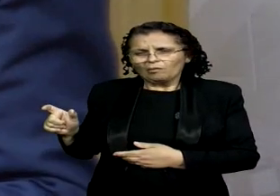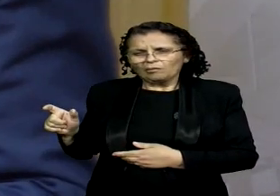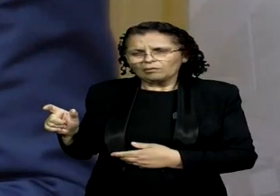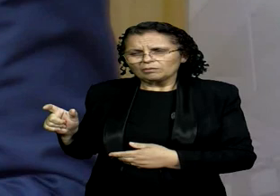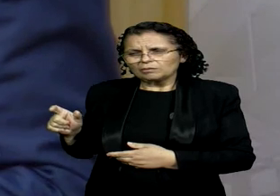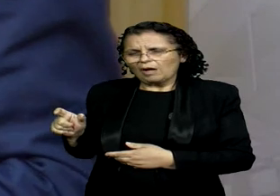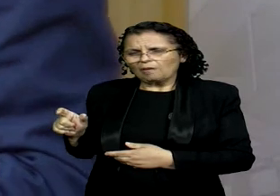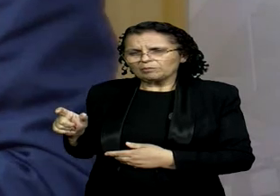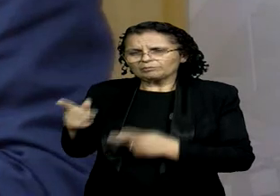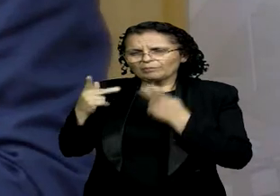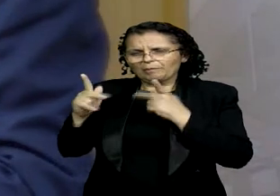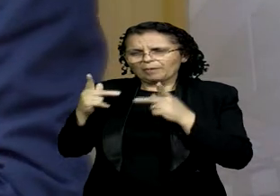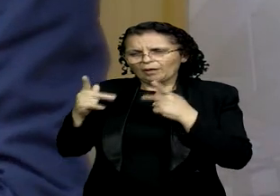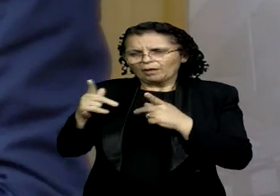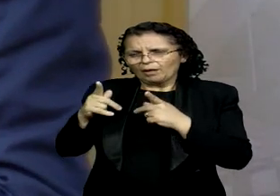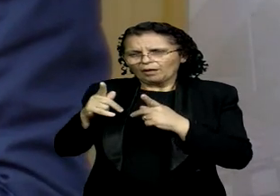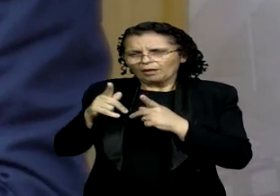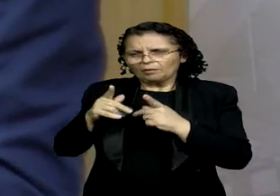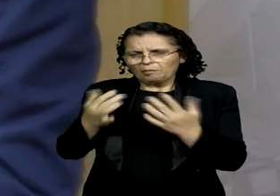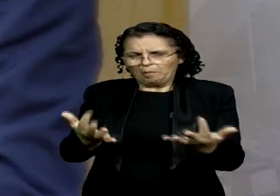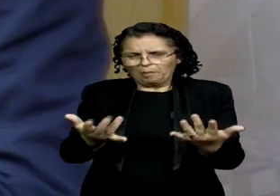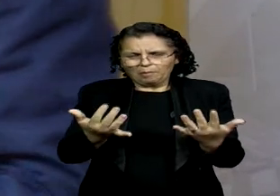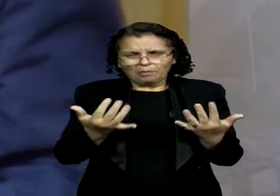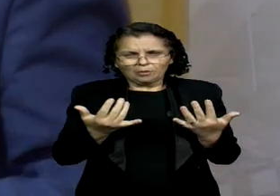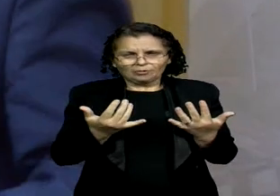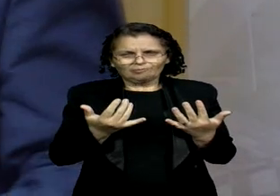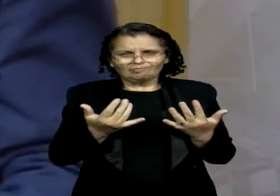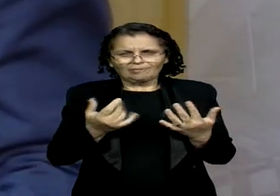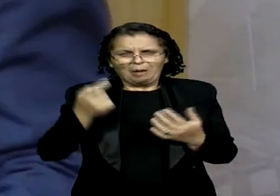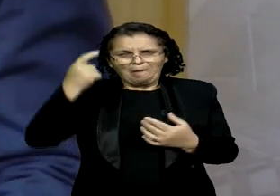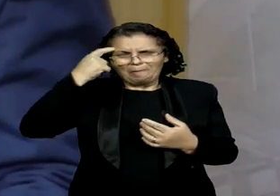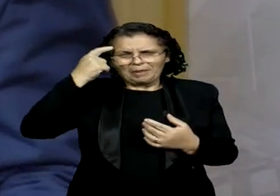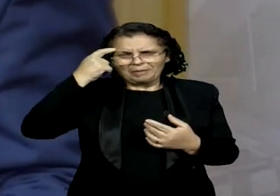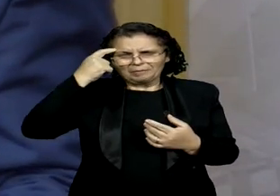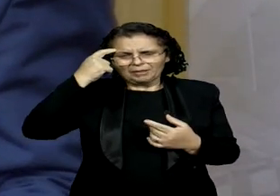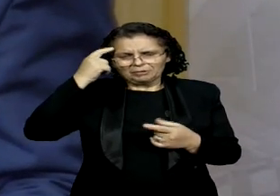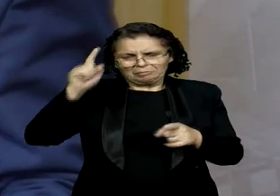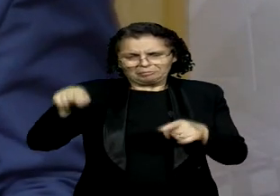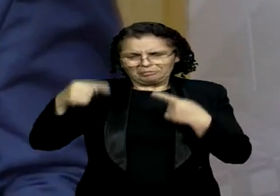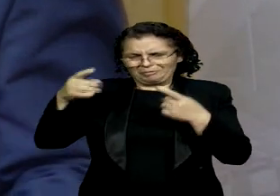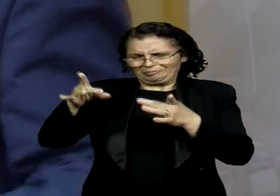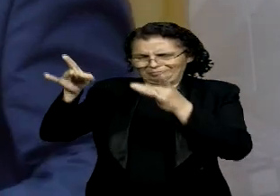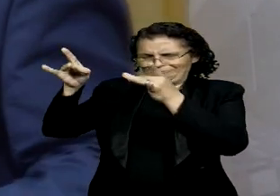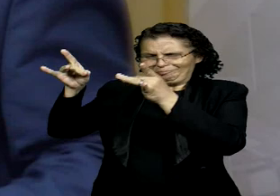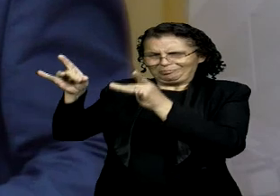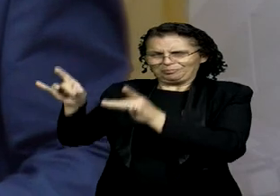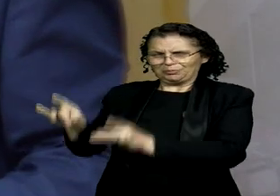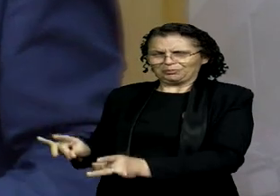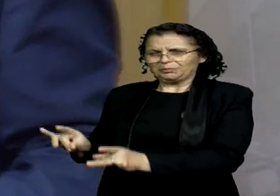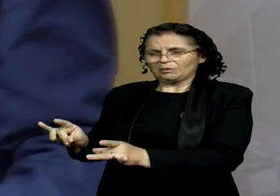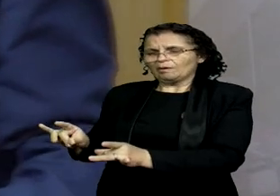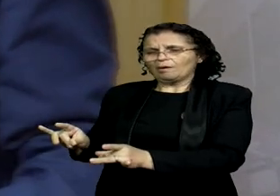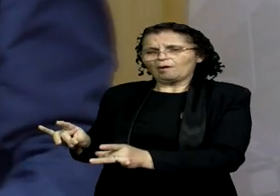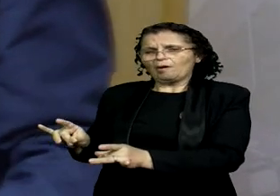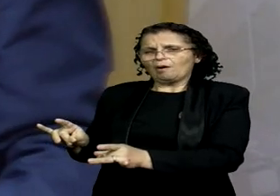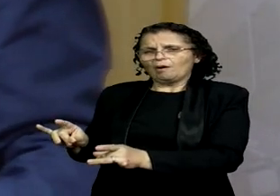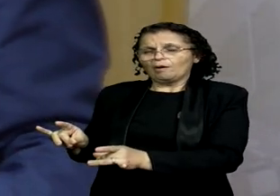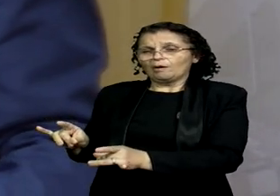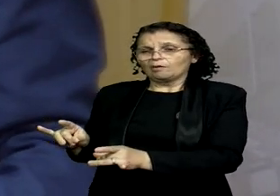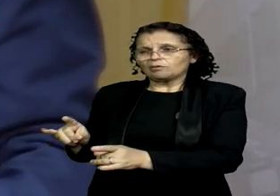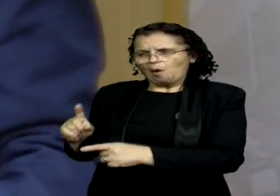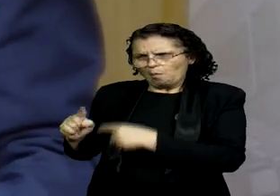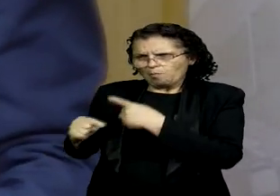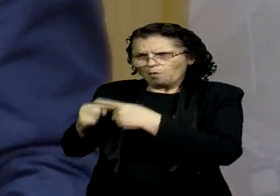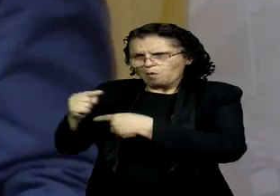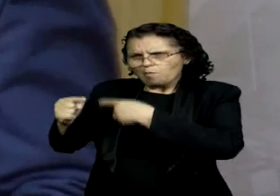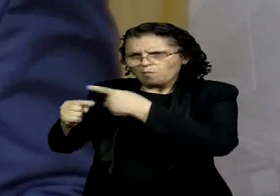rebanho agindo dessa forma, com um pensamento tão asqueroso, e que nós possamos fazer chegar, viu,